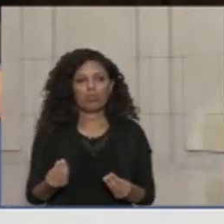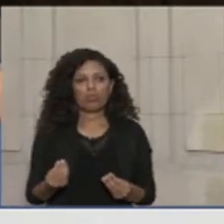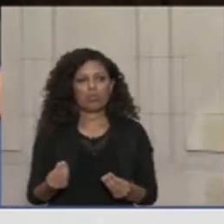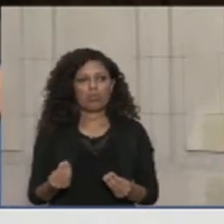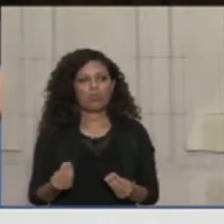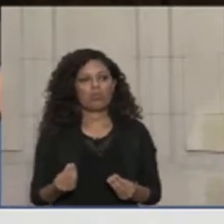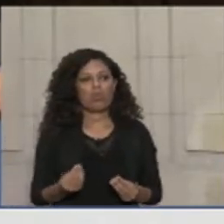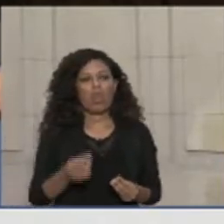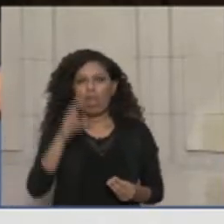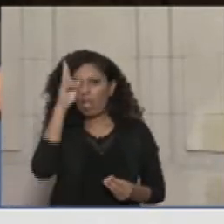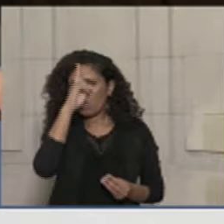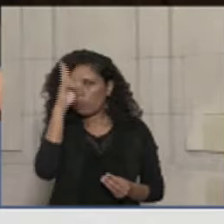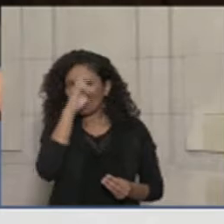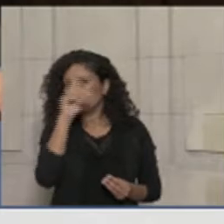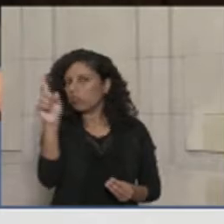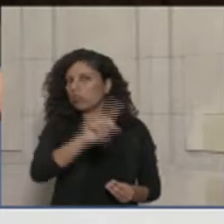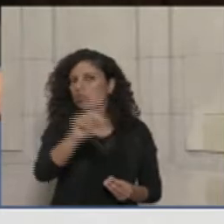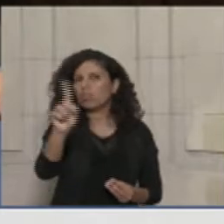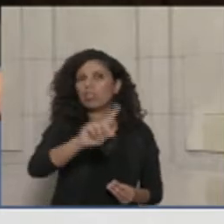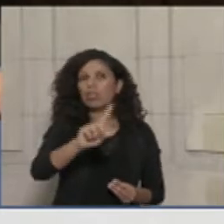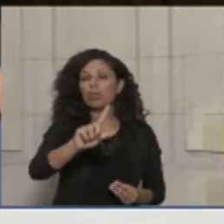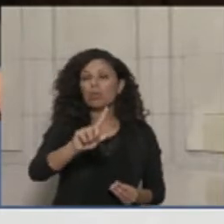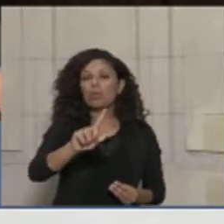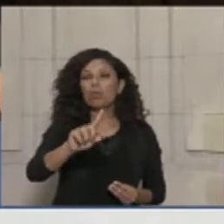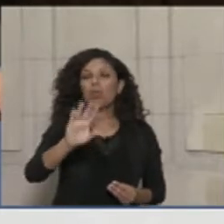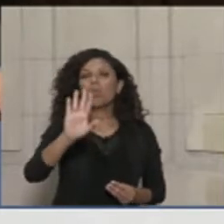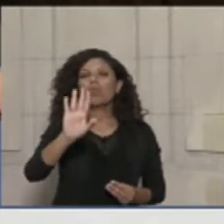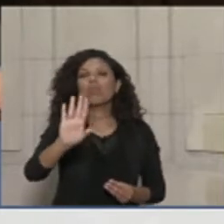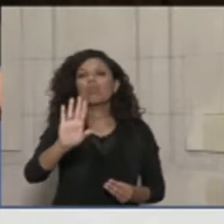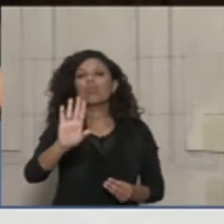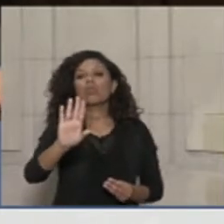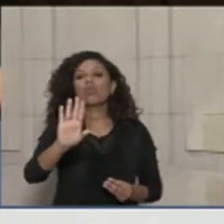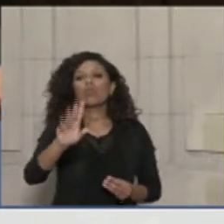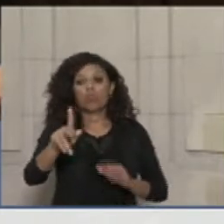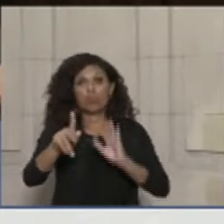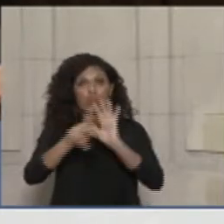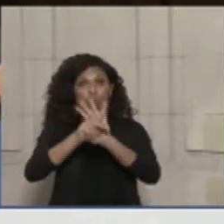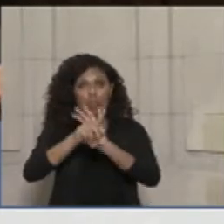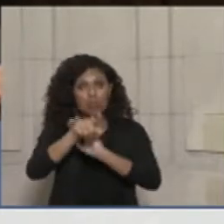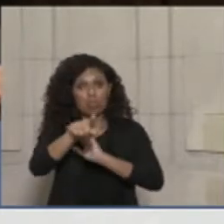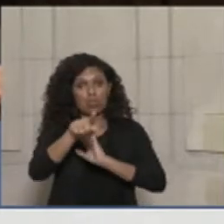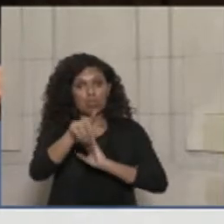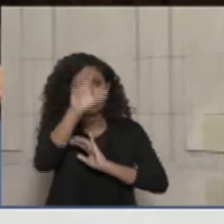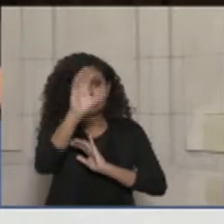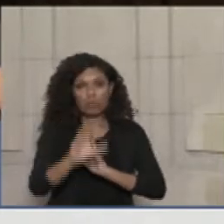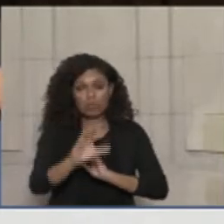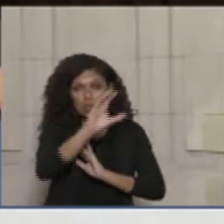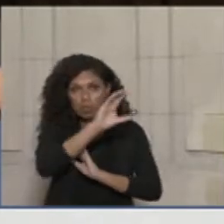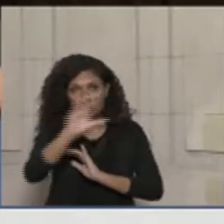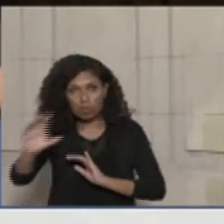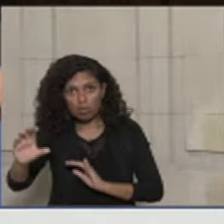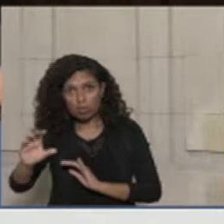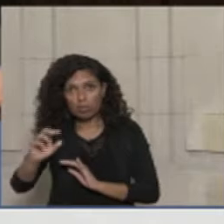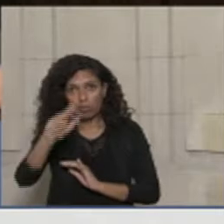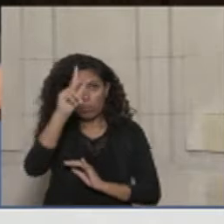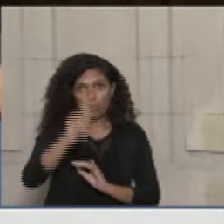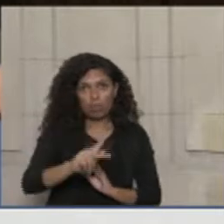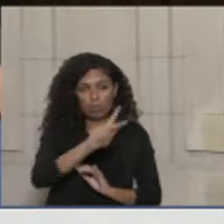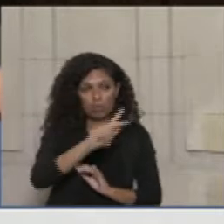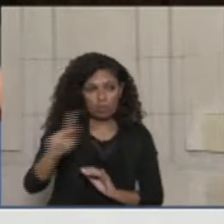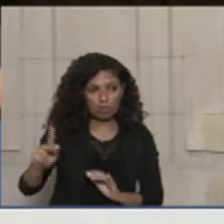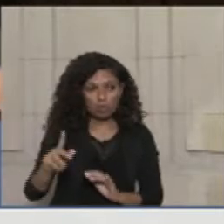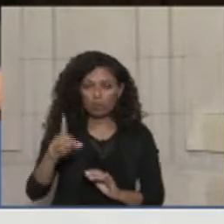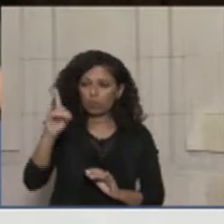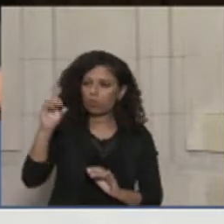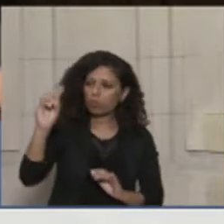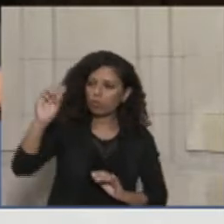se lembram mais que o próprio bispo conservador, D.